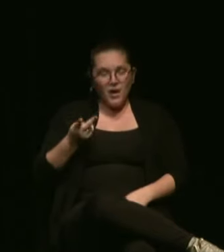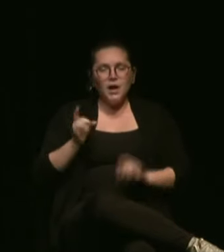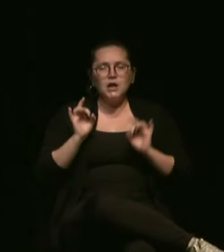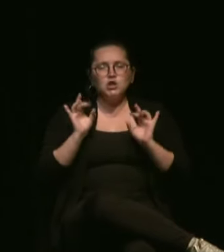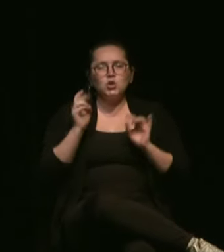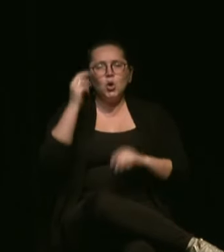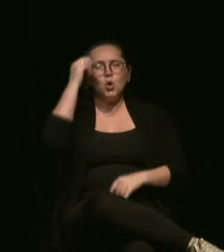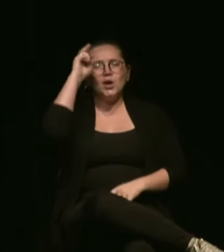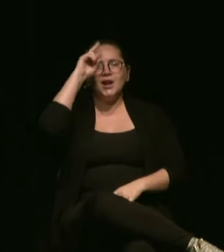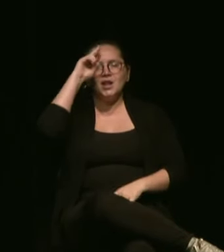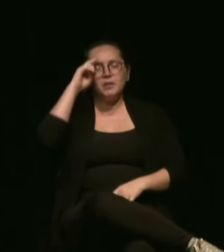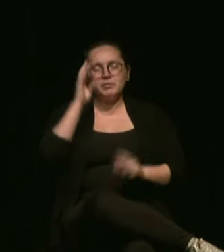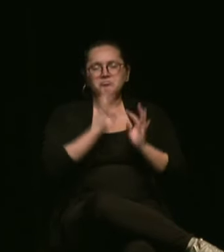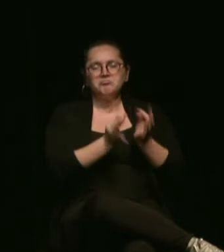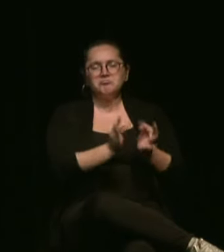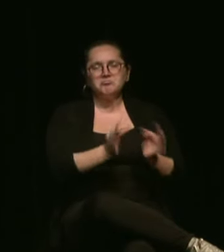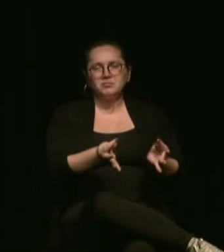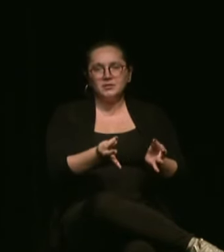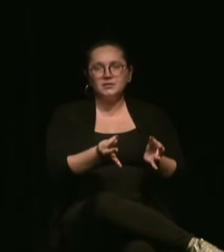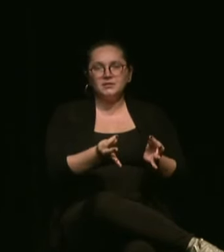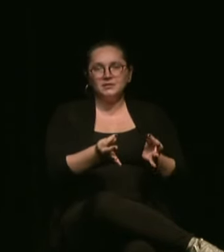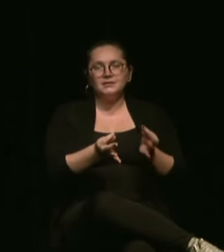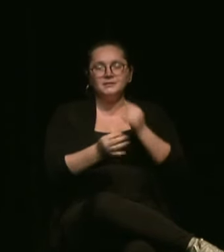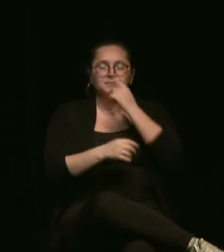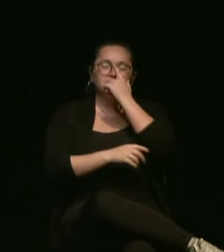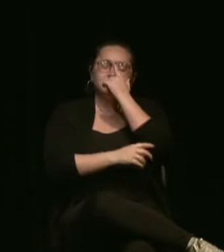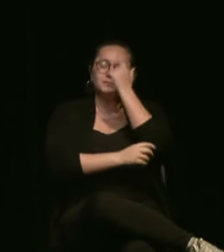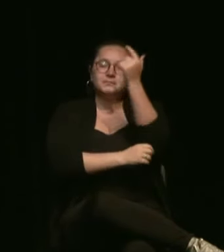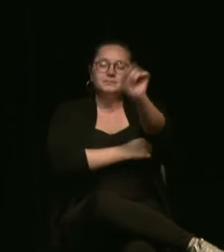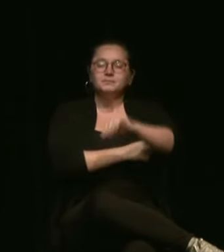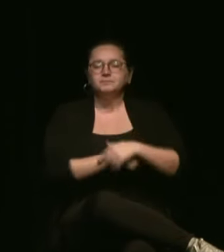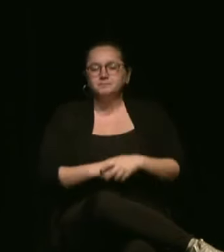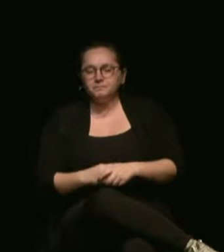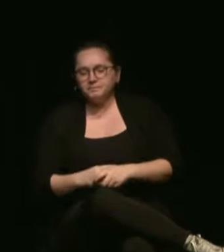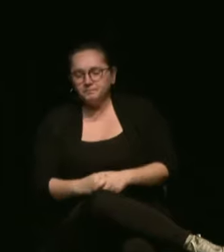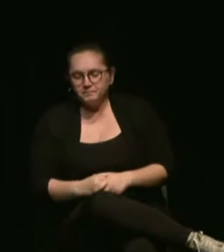dia, então, essa história é conhecida, ele